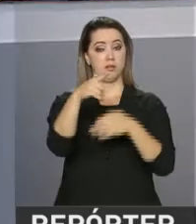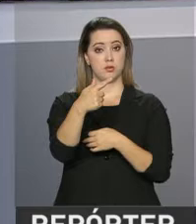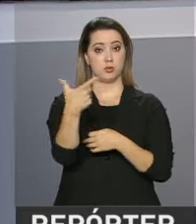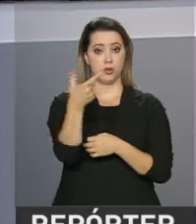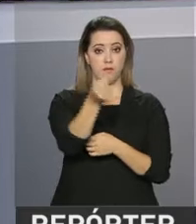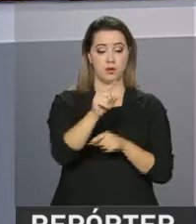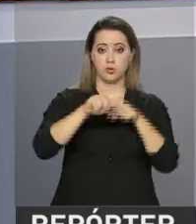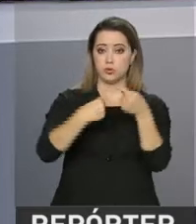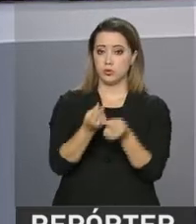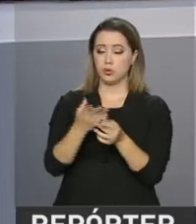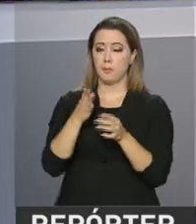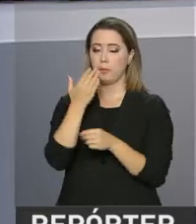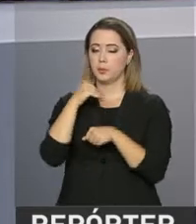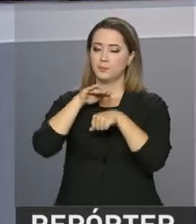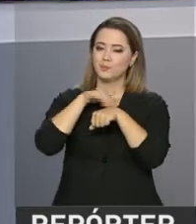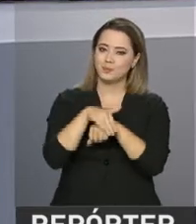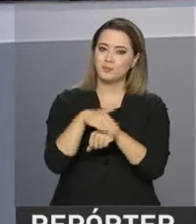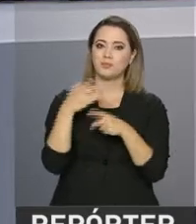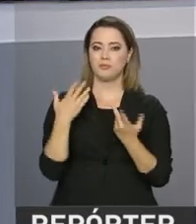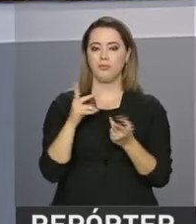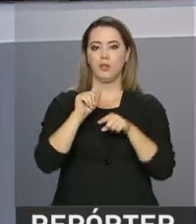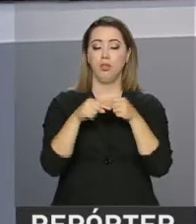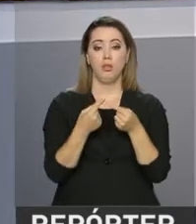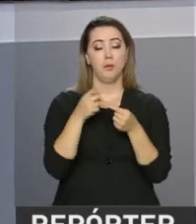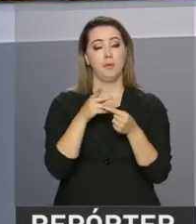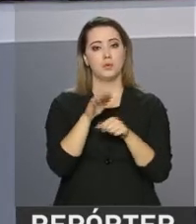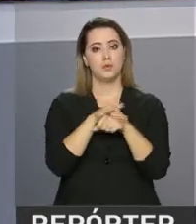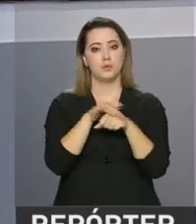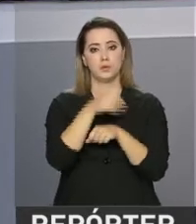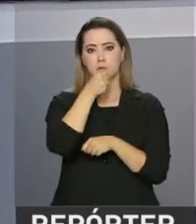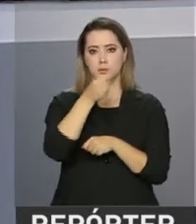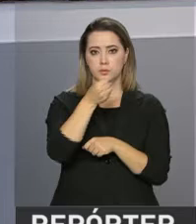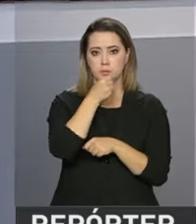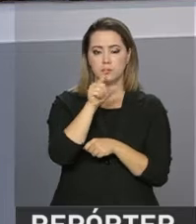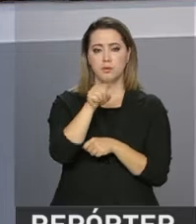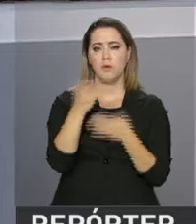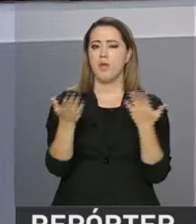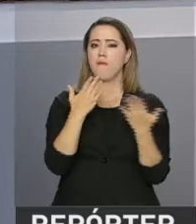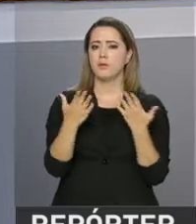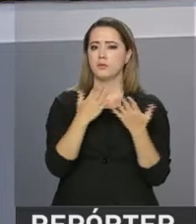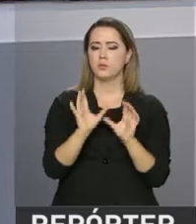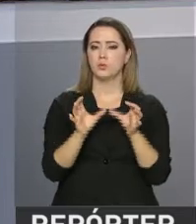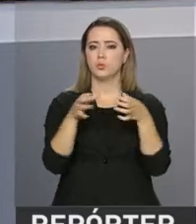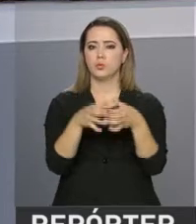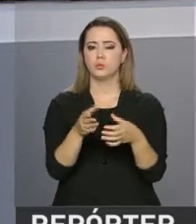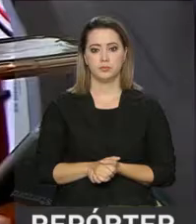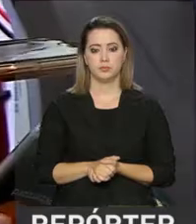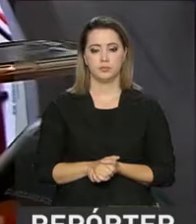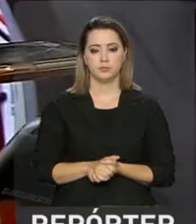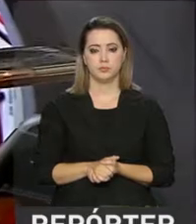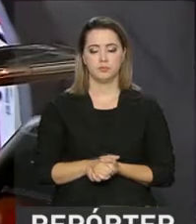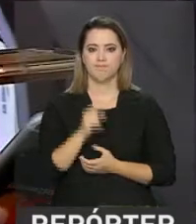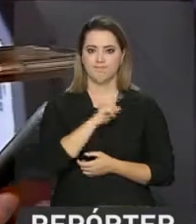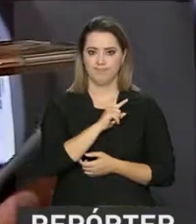depois participou de um jantar. No fim do dia, Michel Temer conversou com os jornalistas. Ele fez um balanço sobre a cúpula.